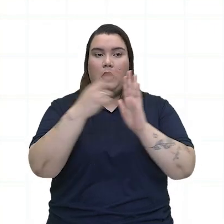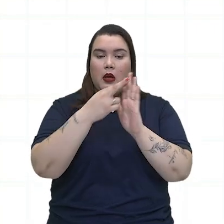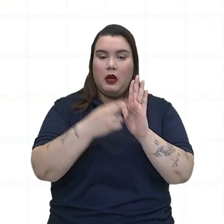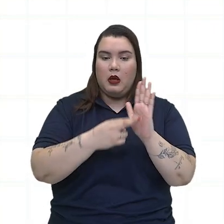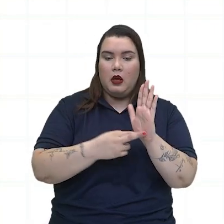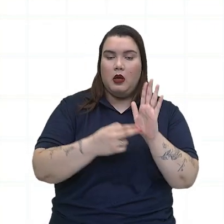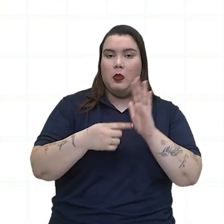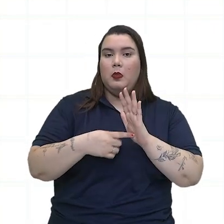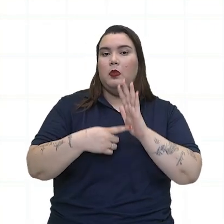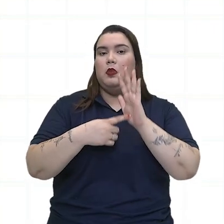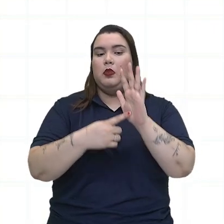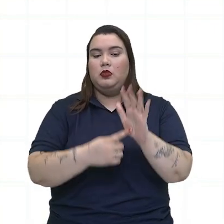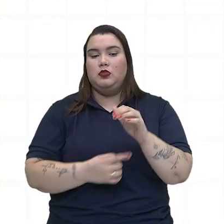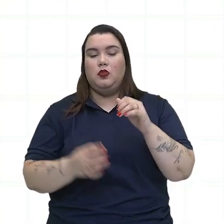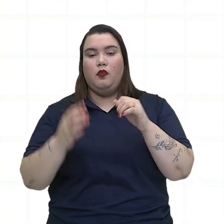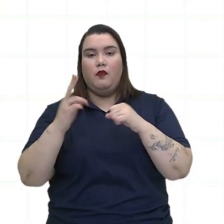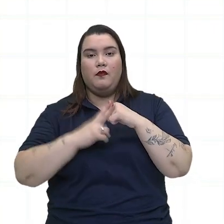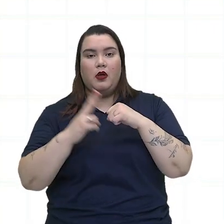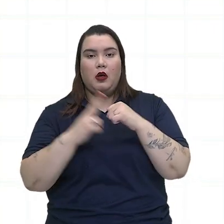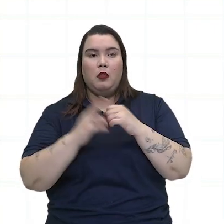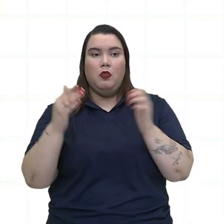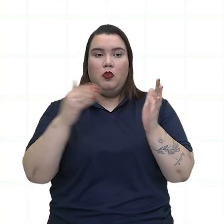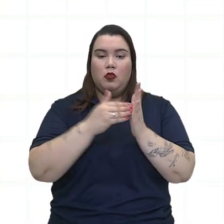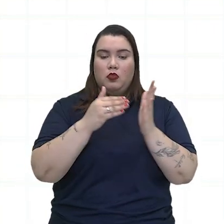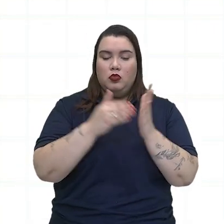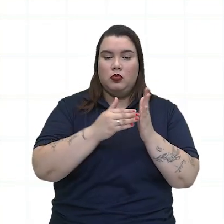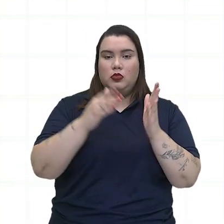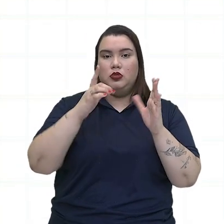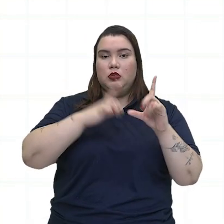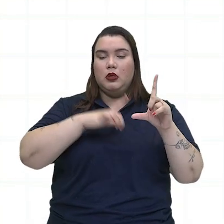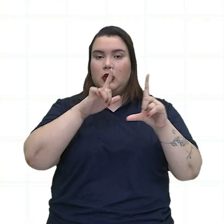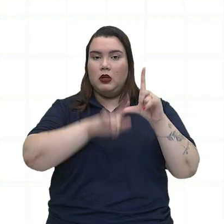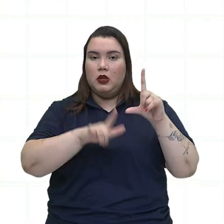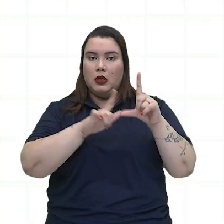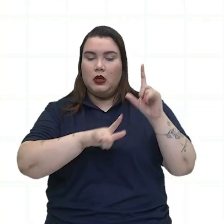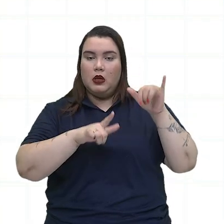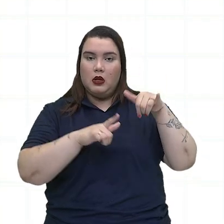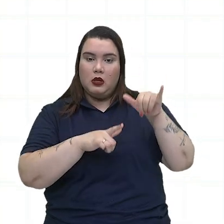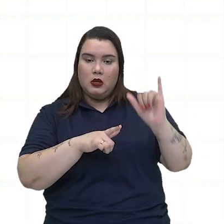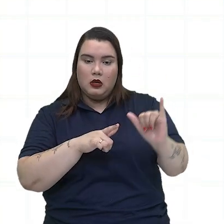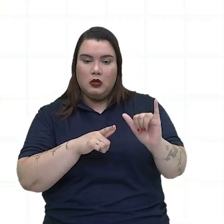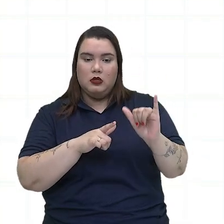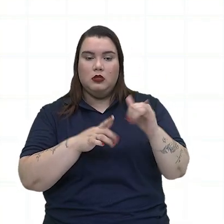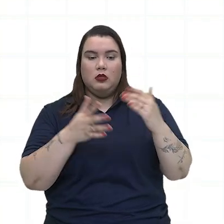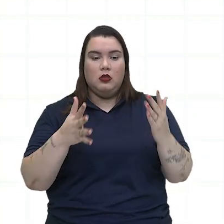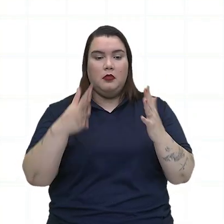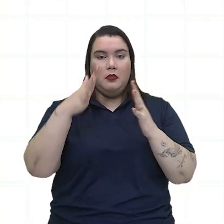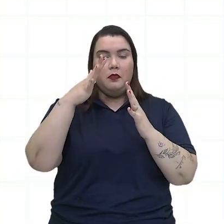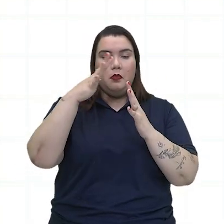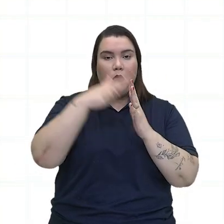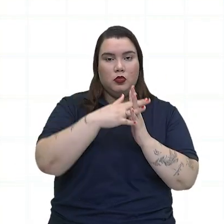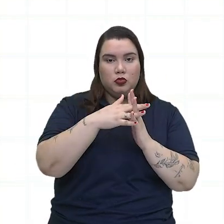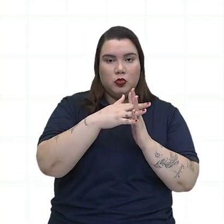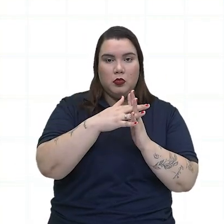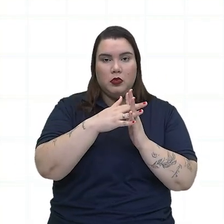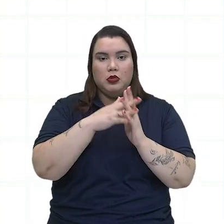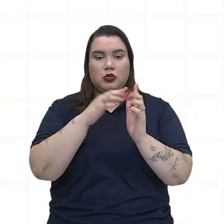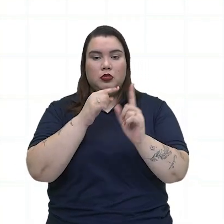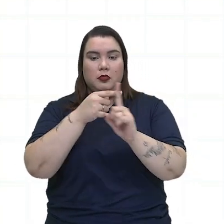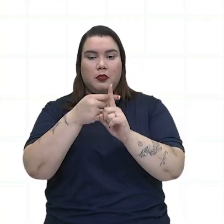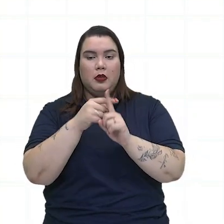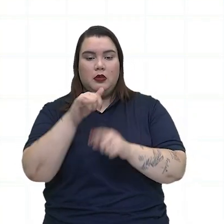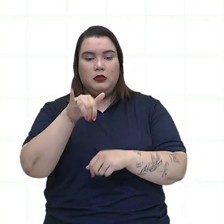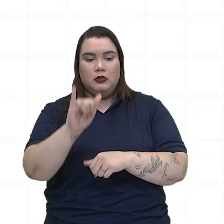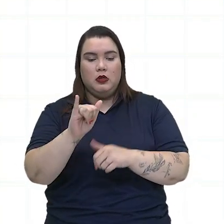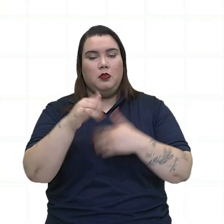é quando o verbo termina em consoante, em Y, precedido de consoante aqui, ó. E aí eu vou tirar o